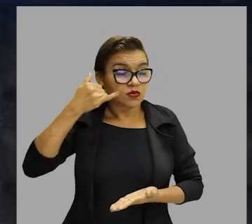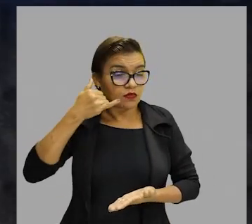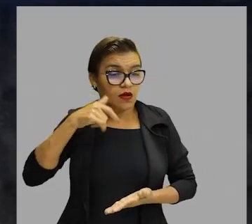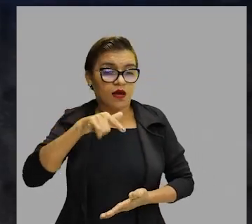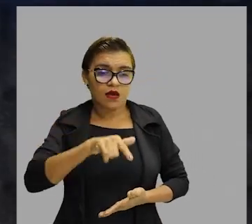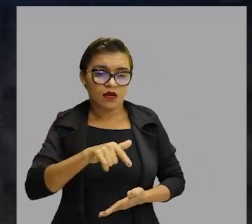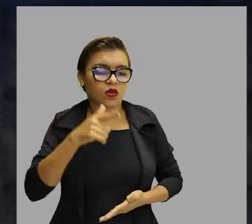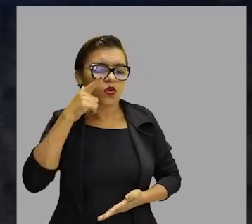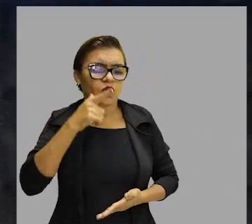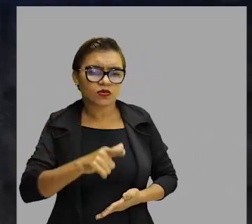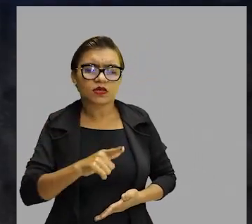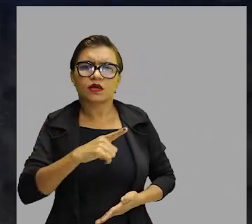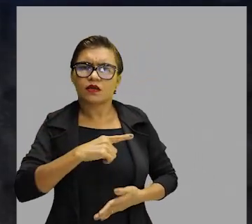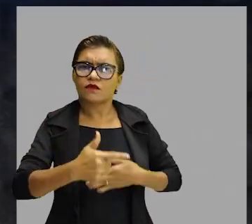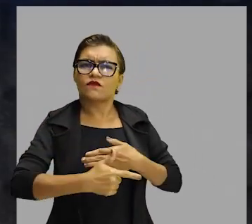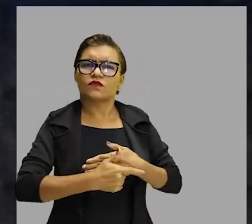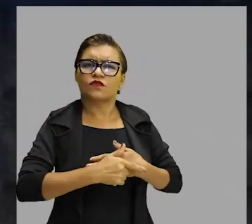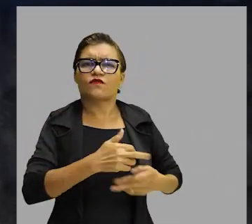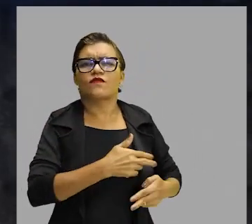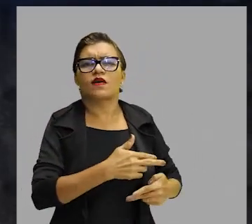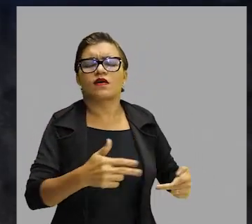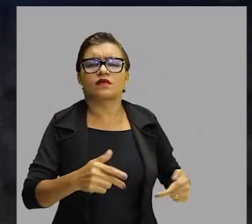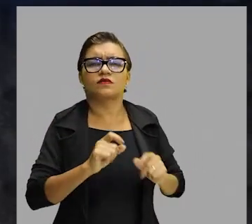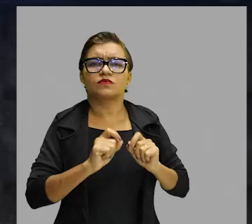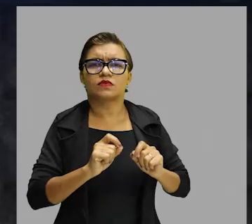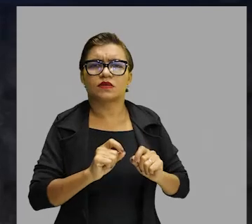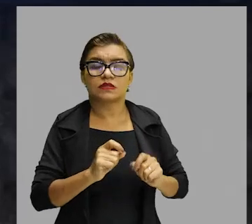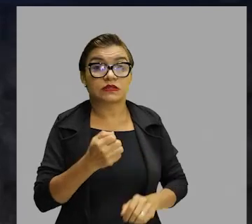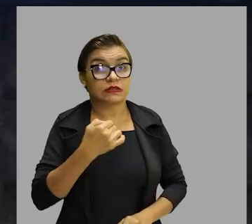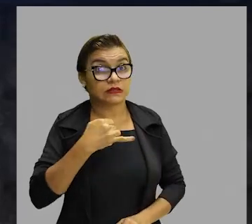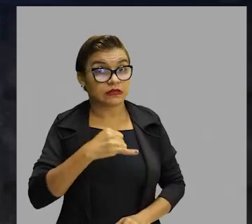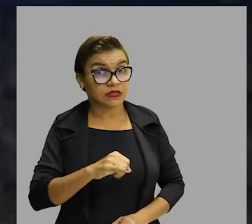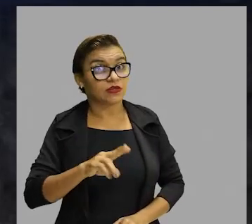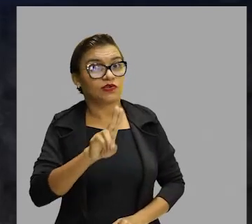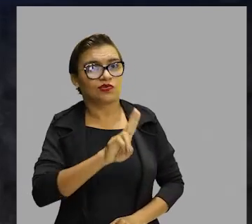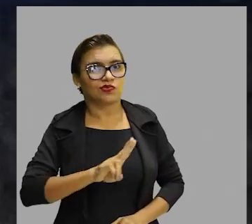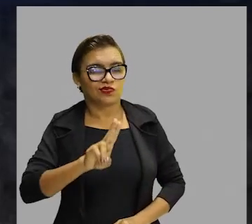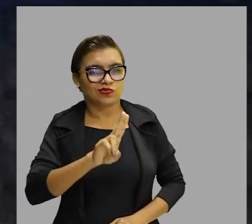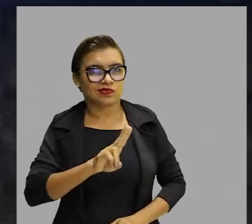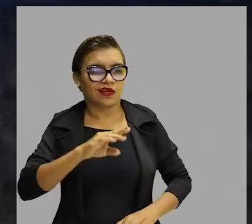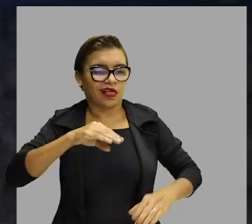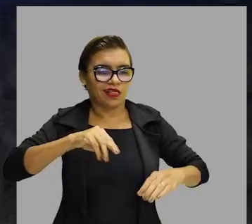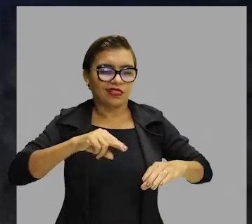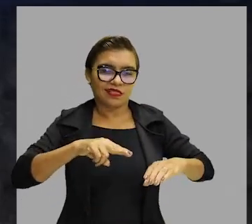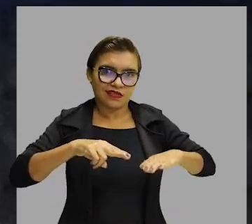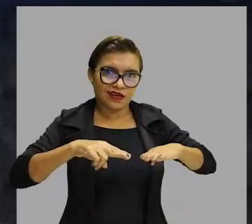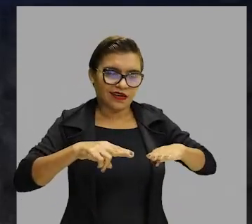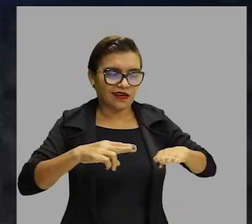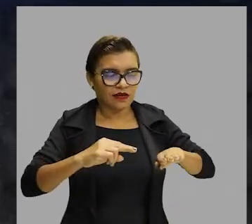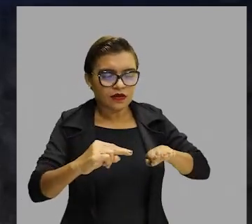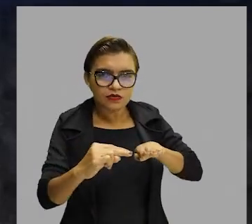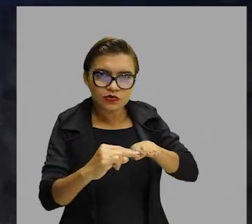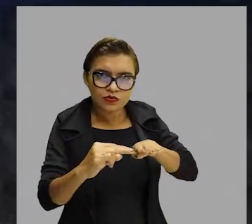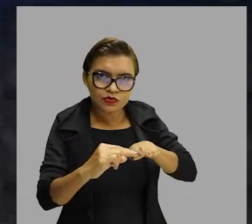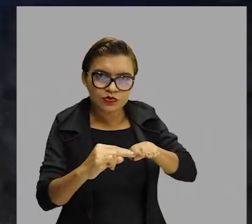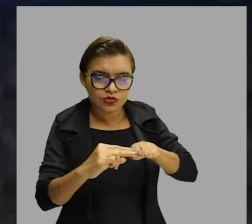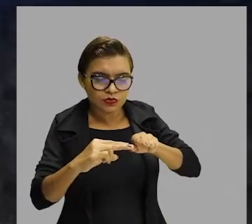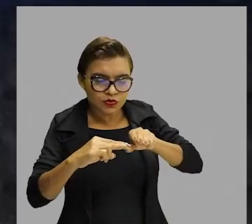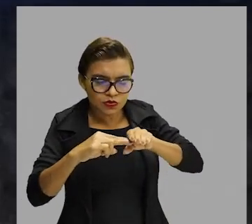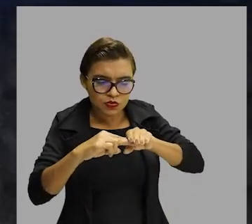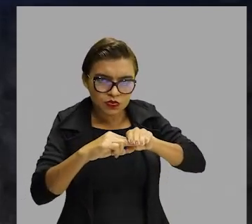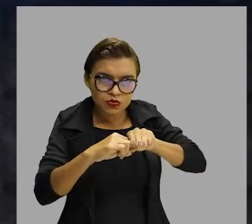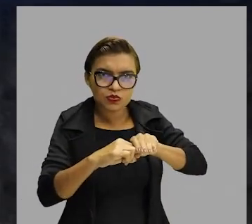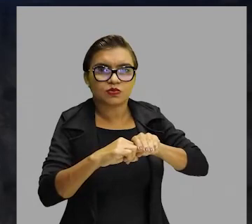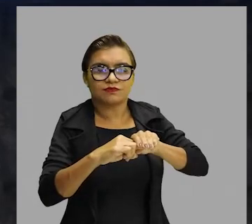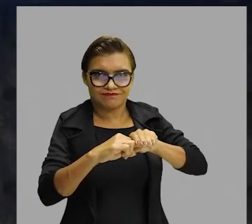realizar algumas funções quando nós temos, né, colocamos ali o chip da operadora. Né?